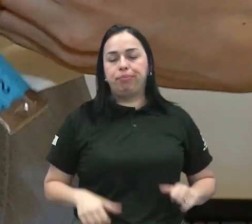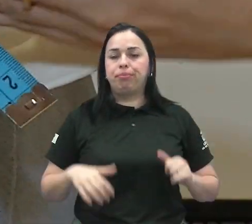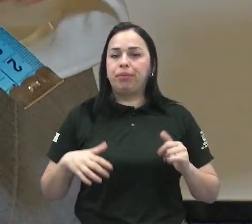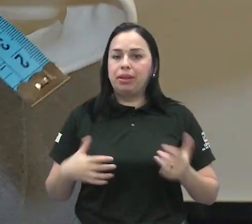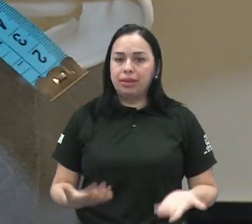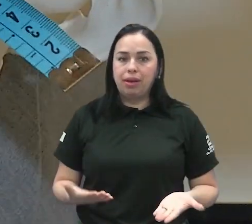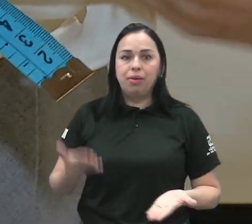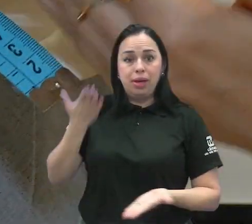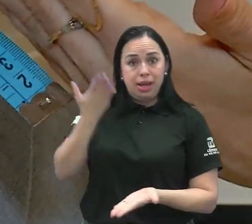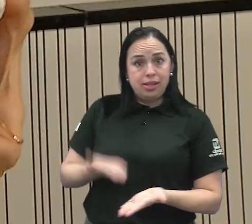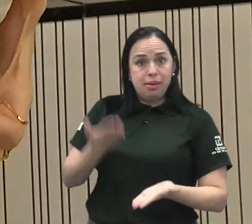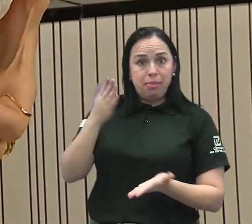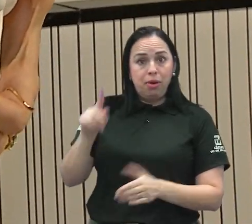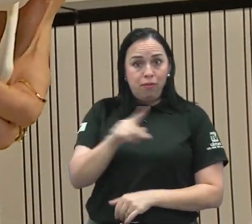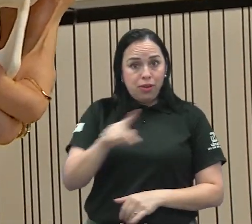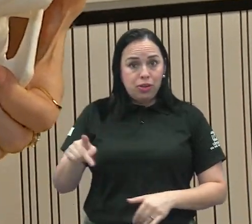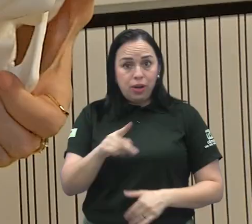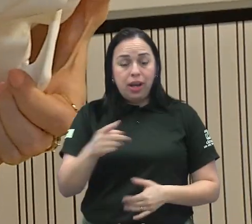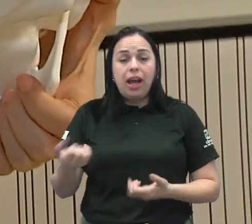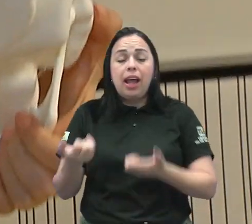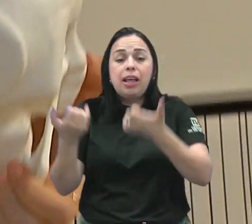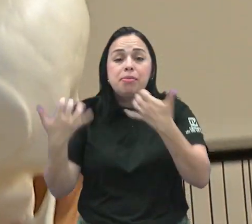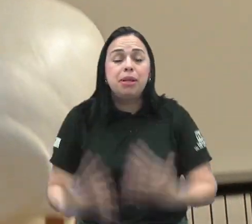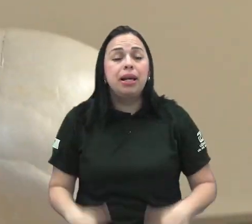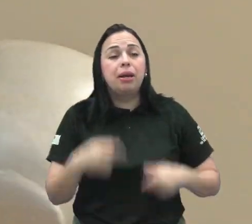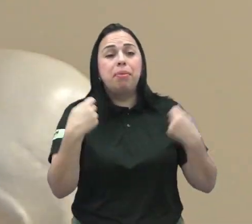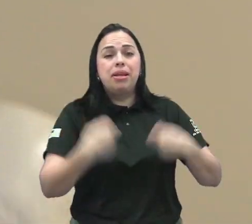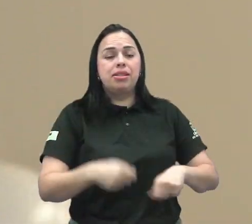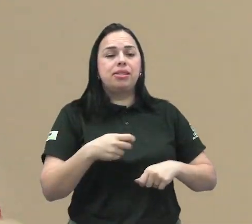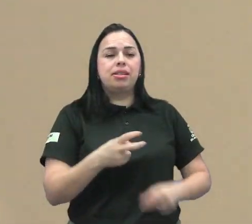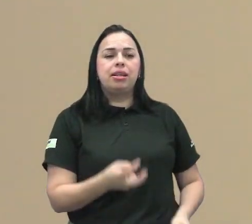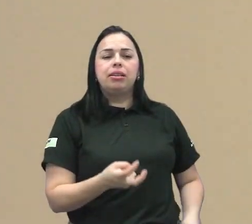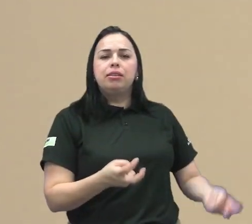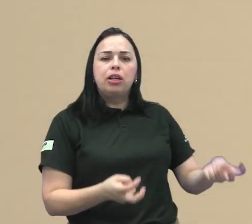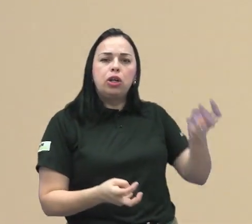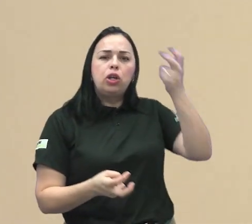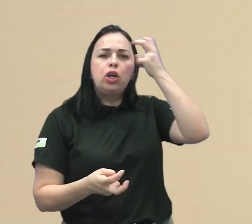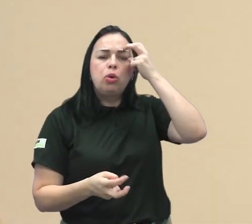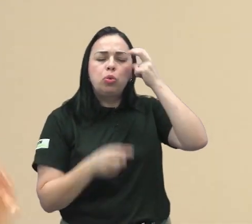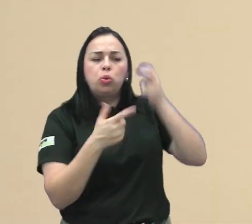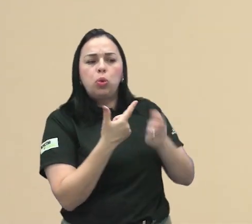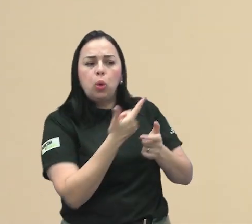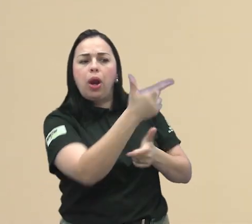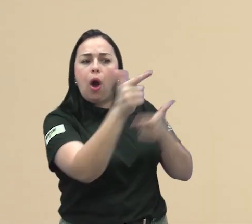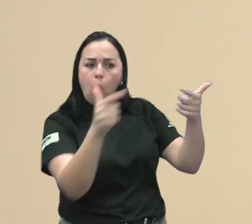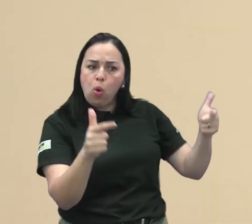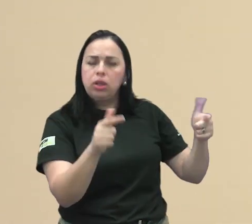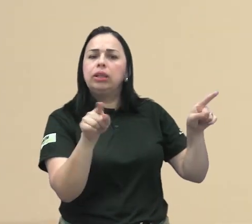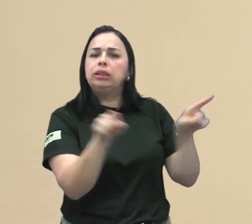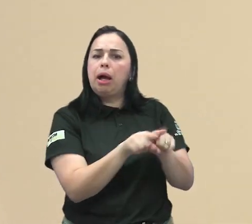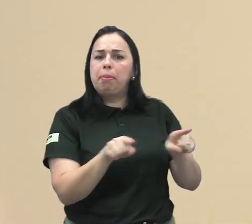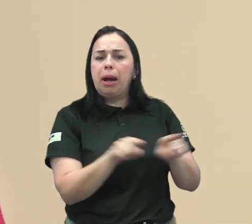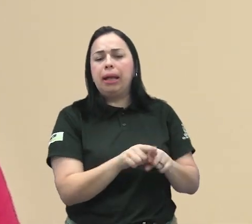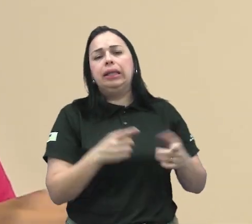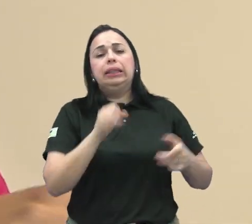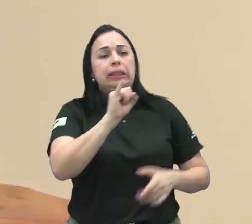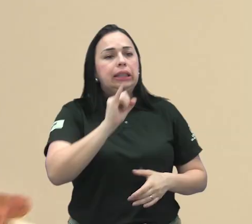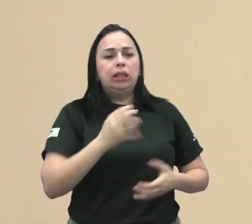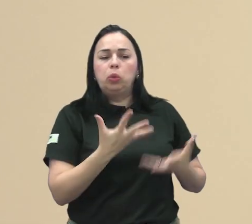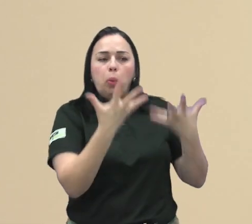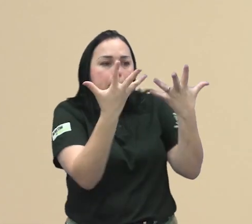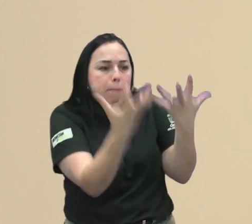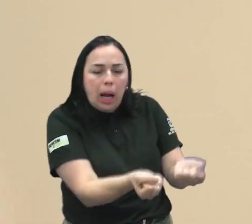suscetível a cometer crimes. De acordo com a especialista, não reconhecer o desenvolvimento cultural de outras